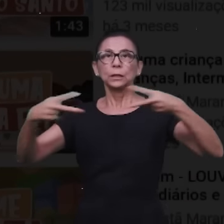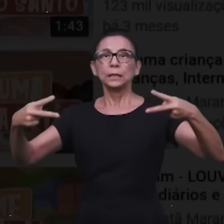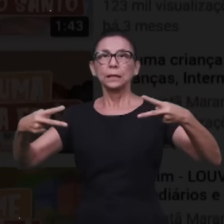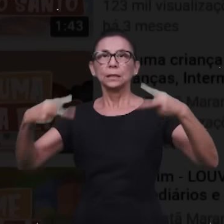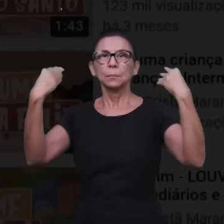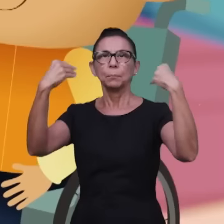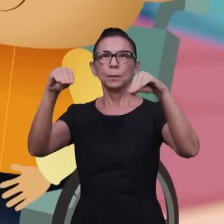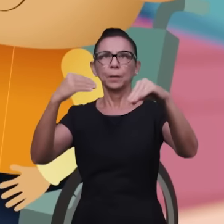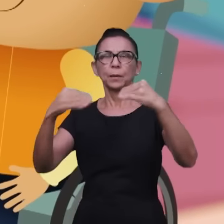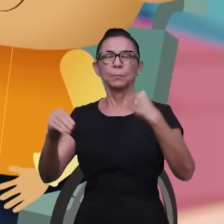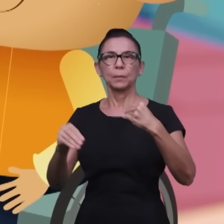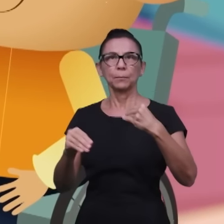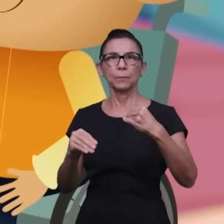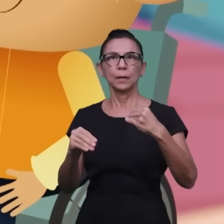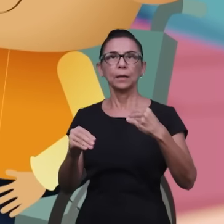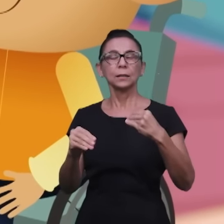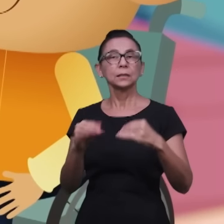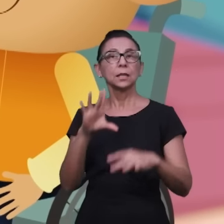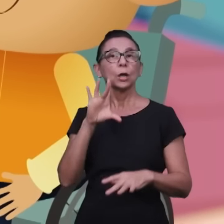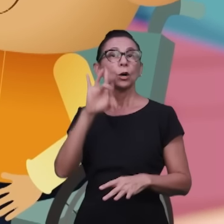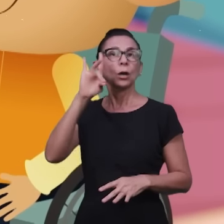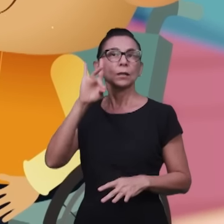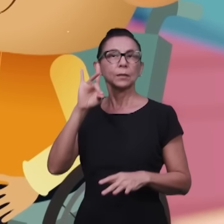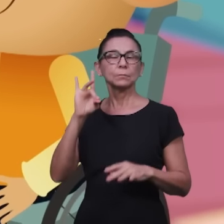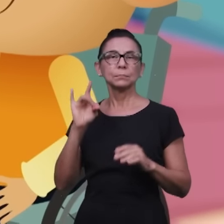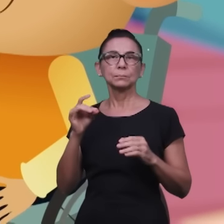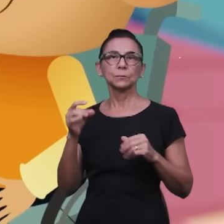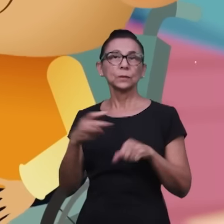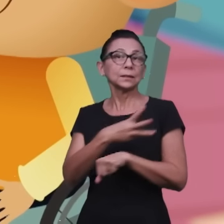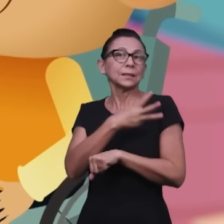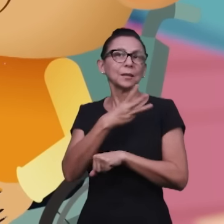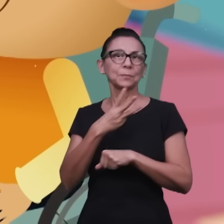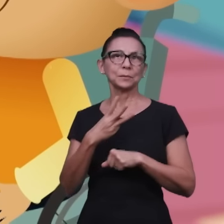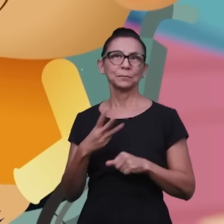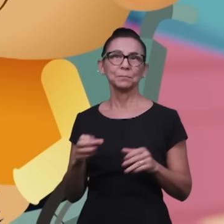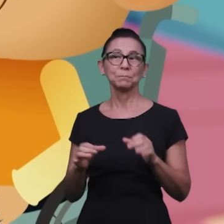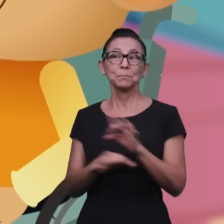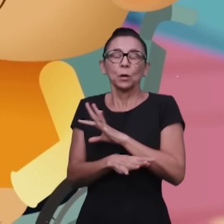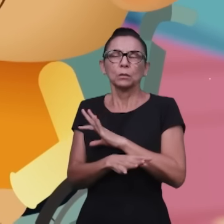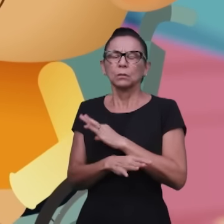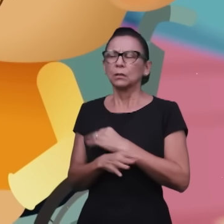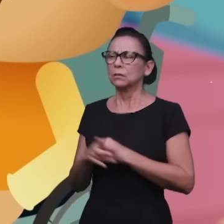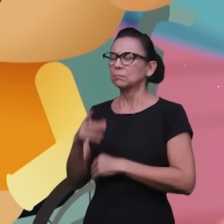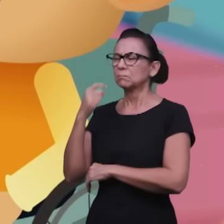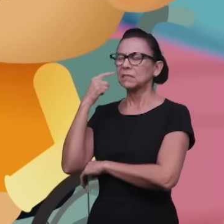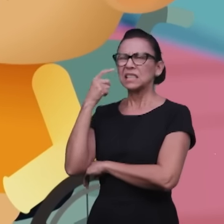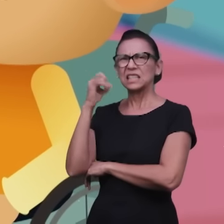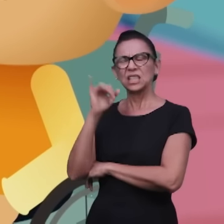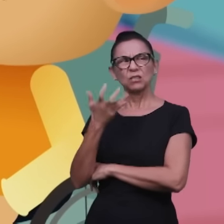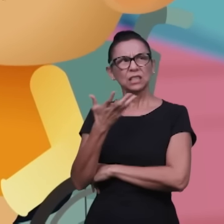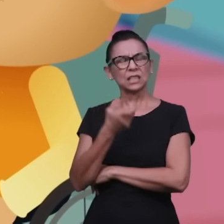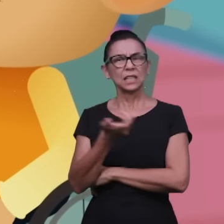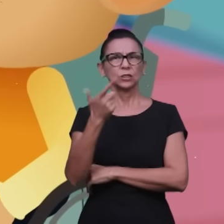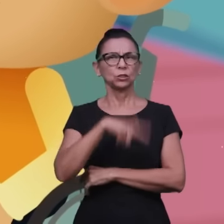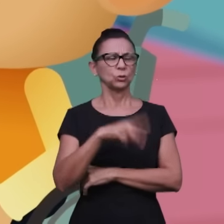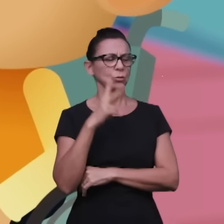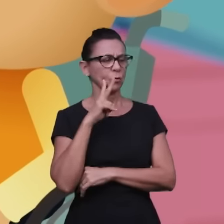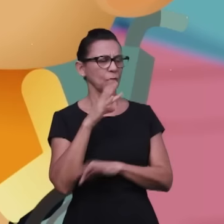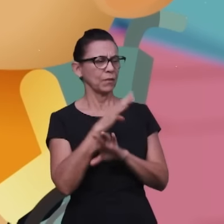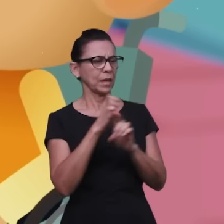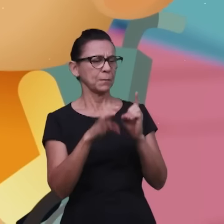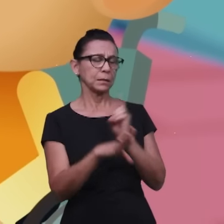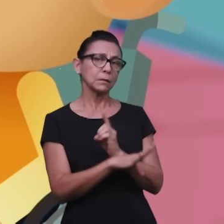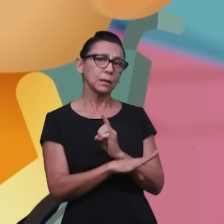e fácil. Mas, Guguinha, se eu quiser rever uma aula das crianças ou ainda ajudar meu vovô a assistir a EBD